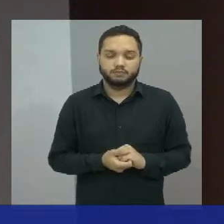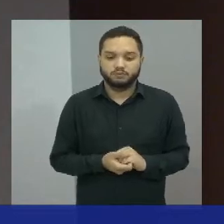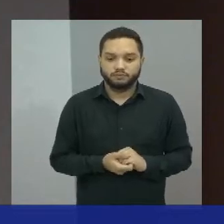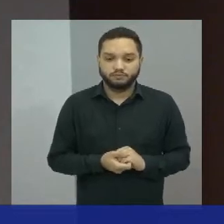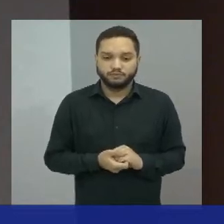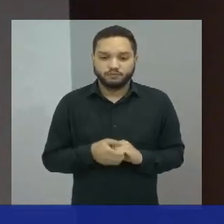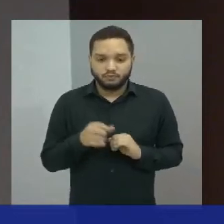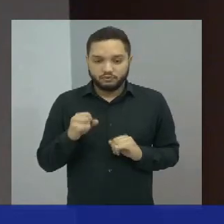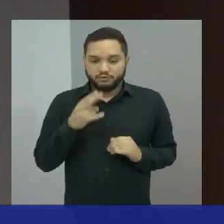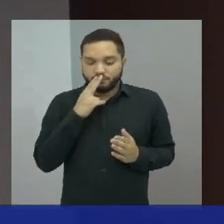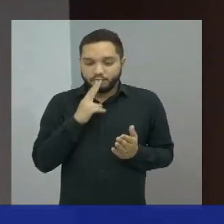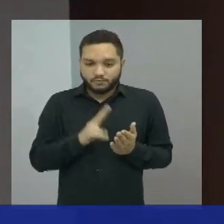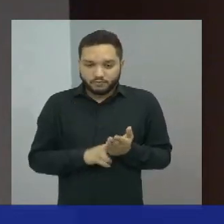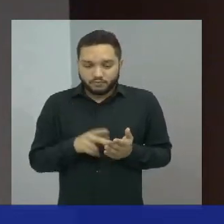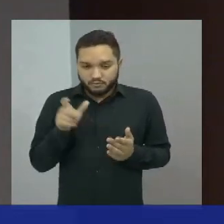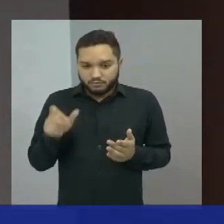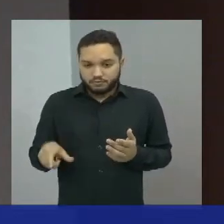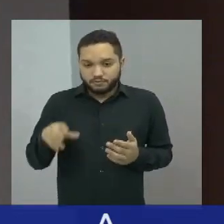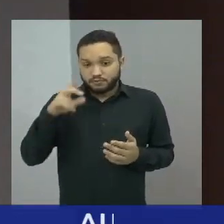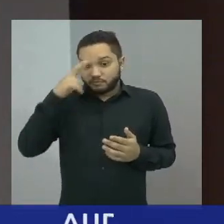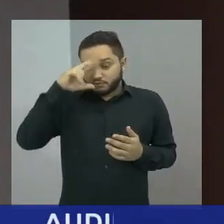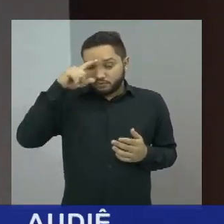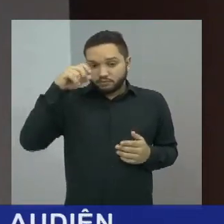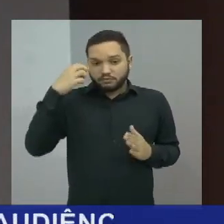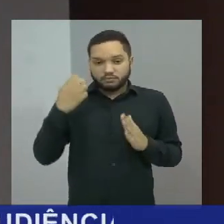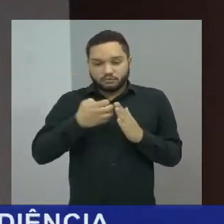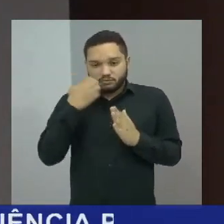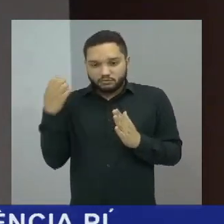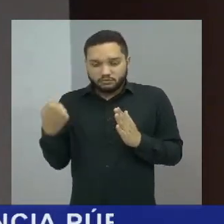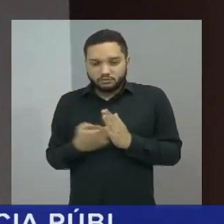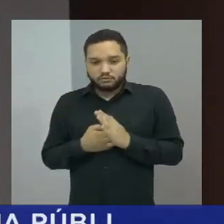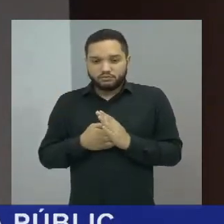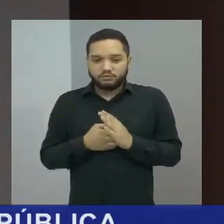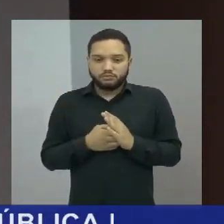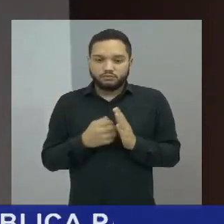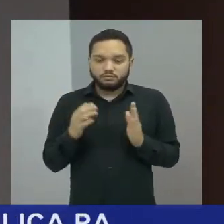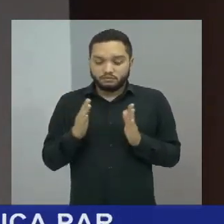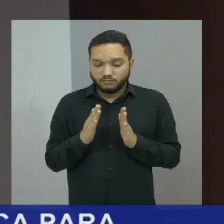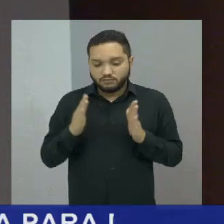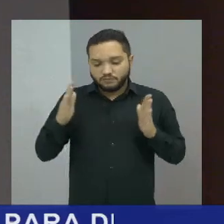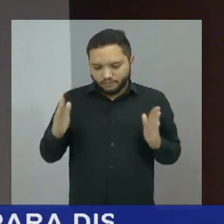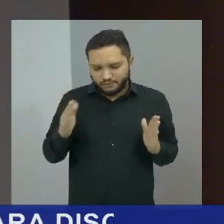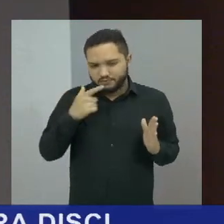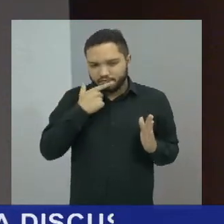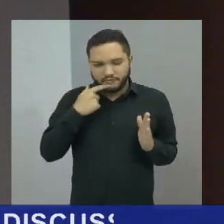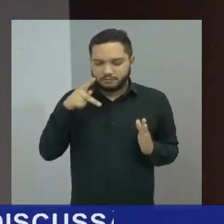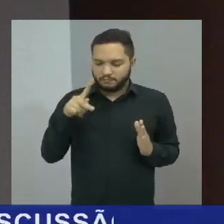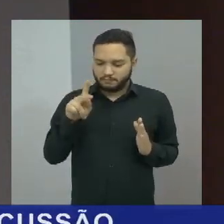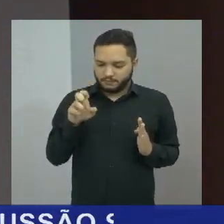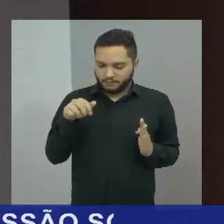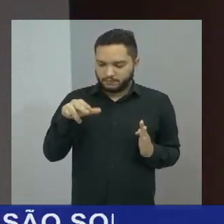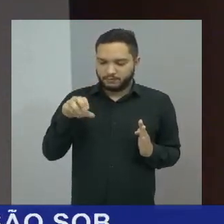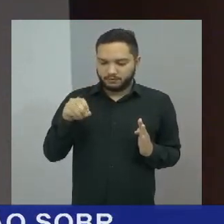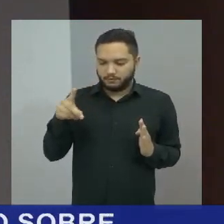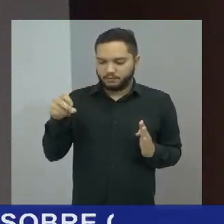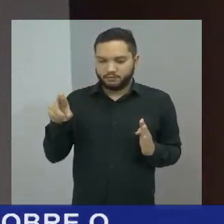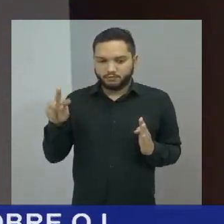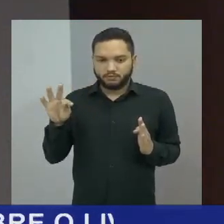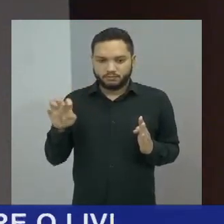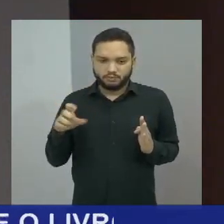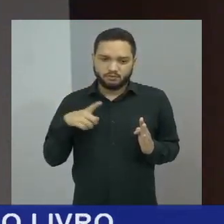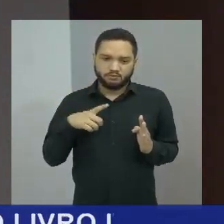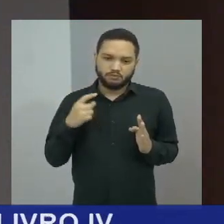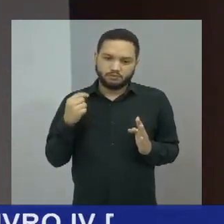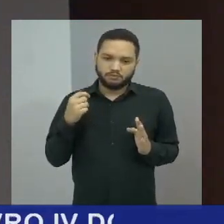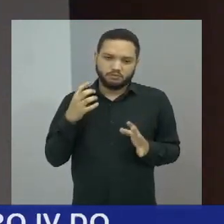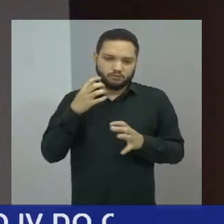Se a infração média de posturas for praticada por uma empresa de pequeno porte, que tenha faturamento anual de,